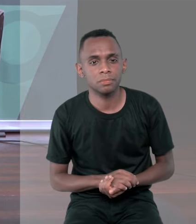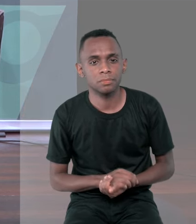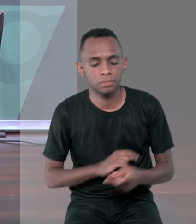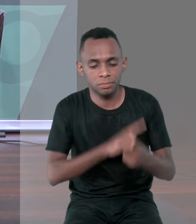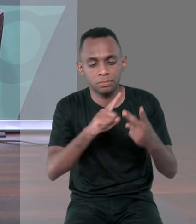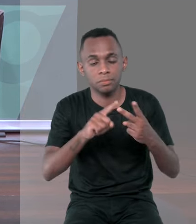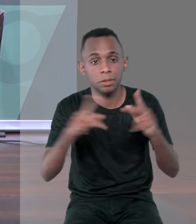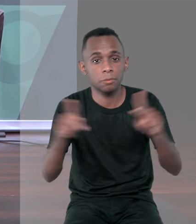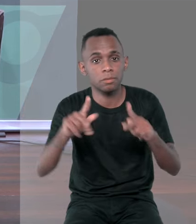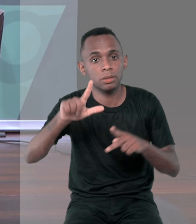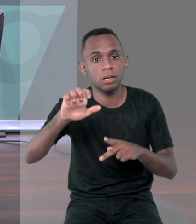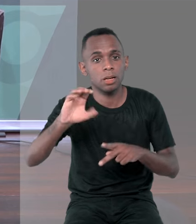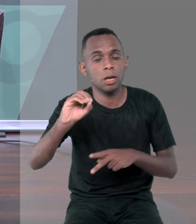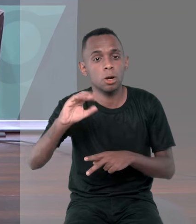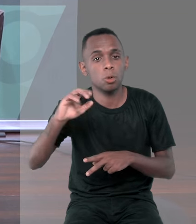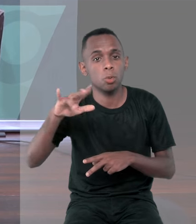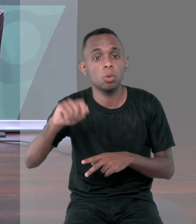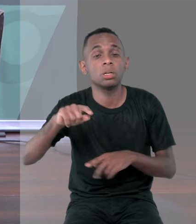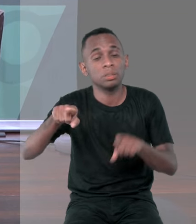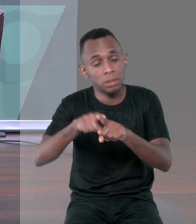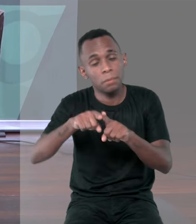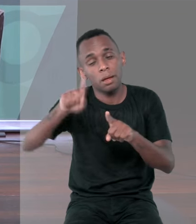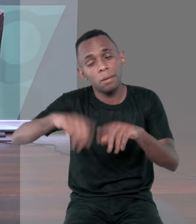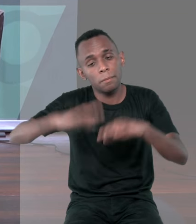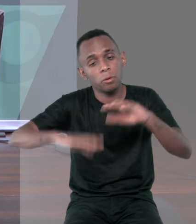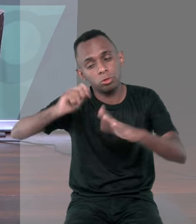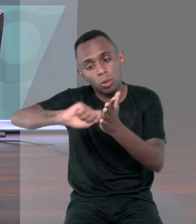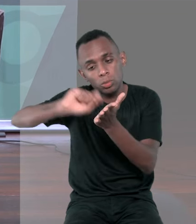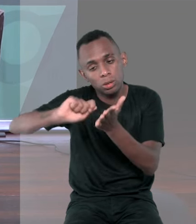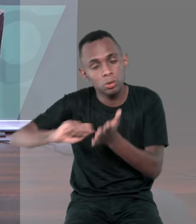E o professor Léo Cunha, que também é escritor.